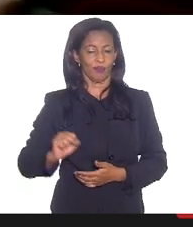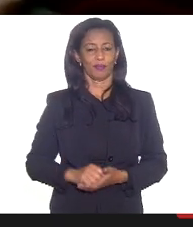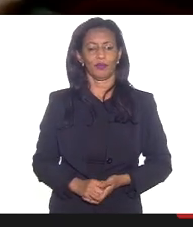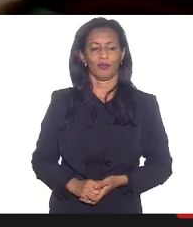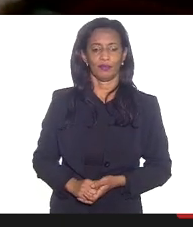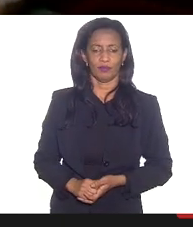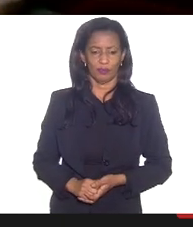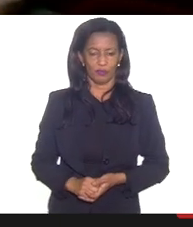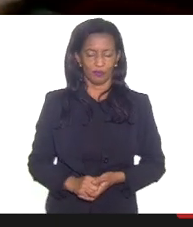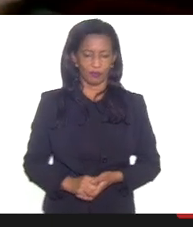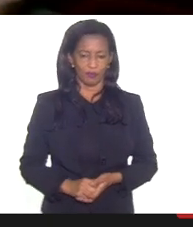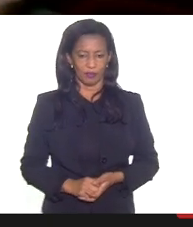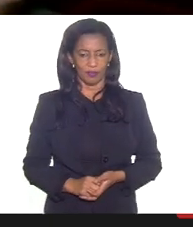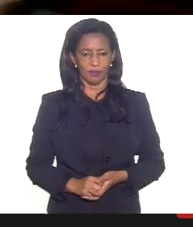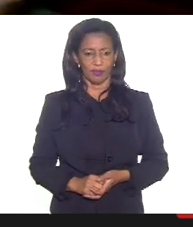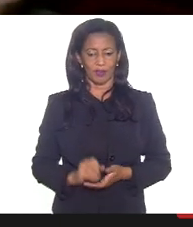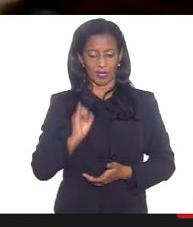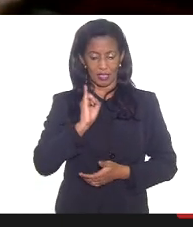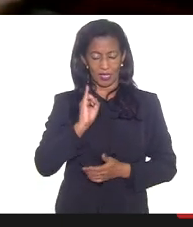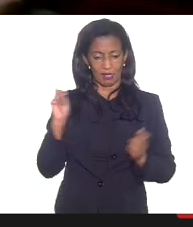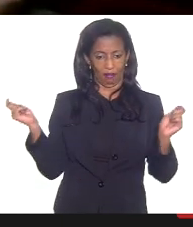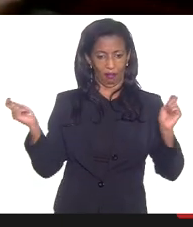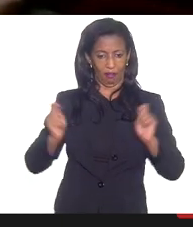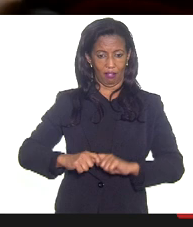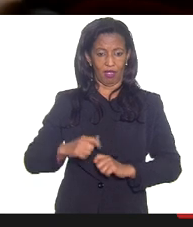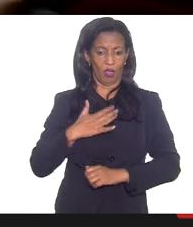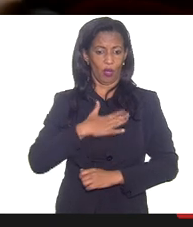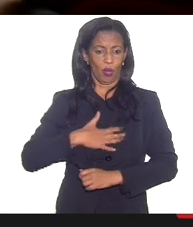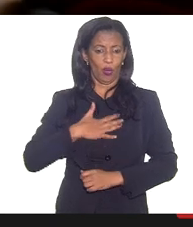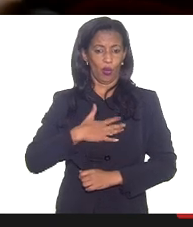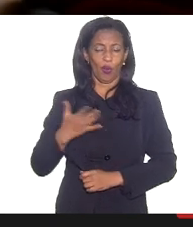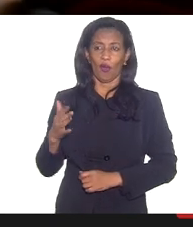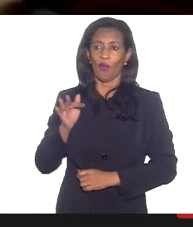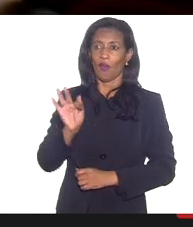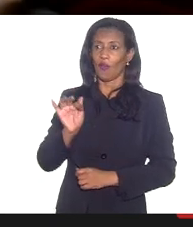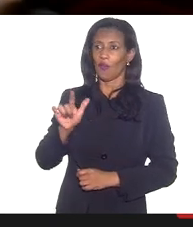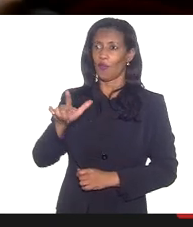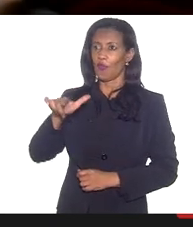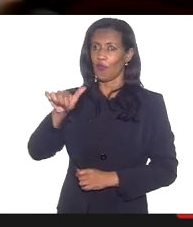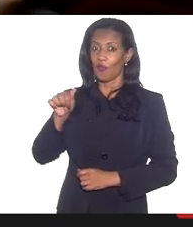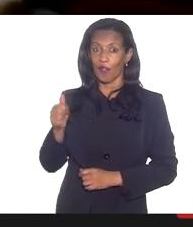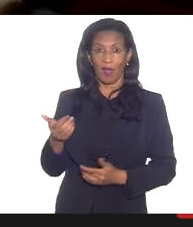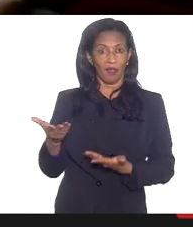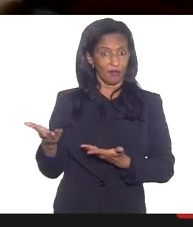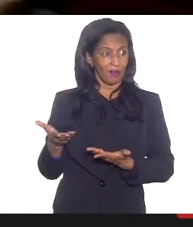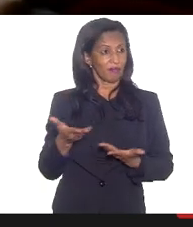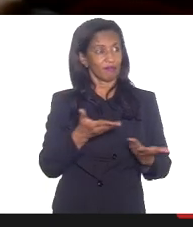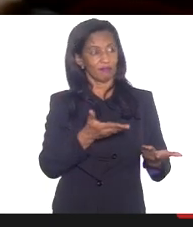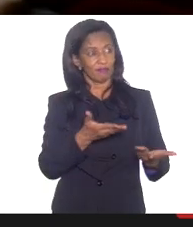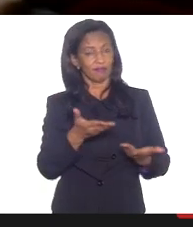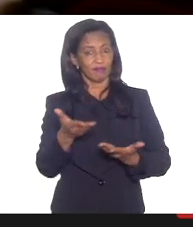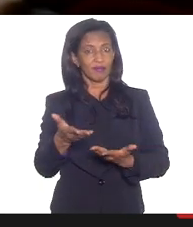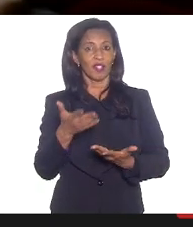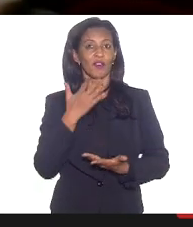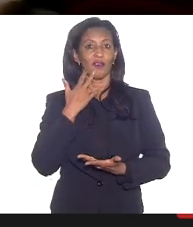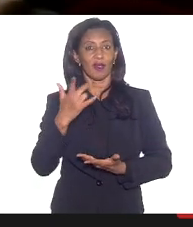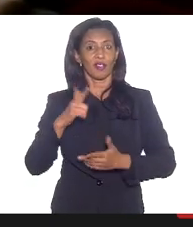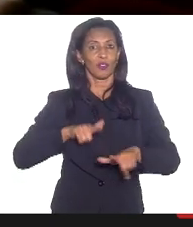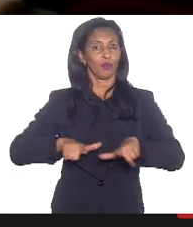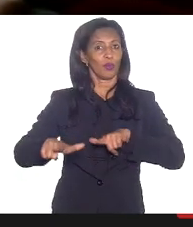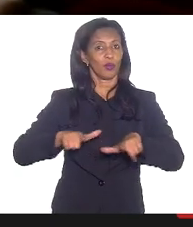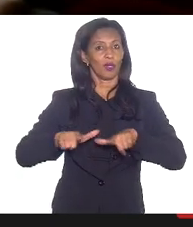for possível, eu gostaria que a professora Flávia pudesse falar um pouquinho sobre esse trabalho